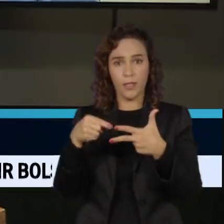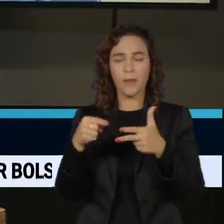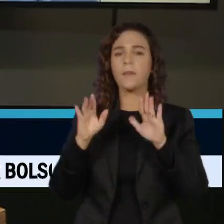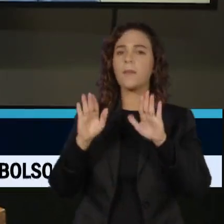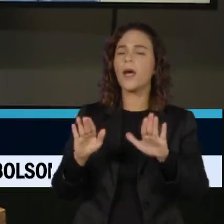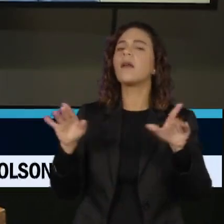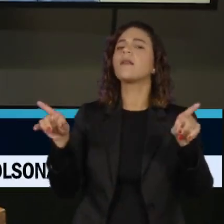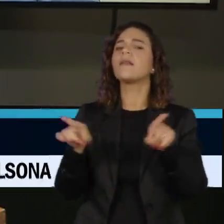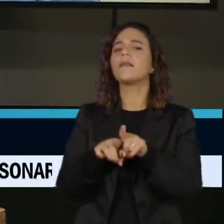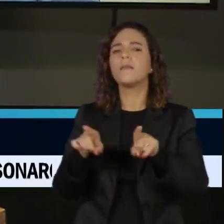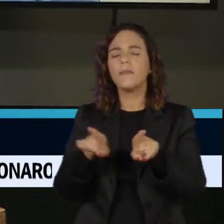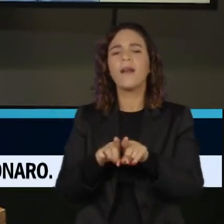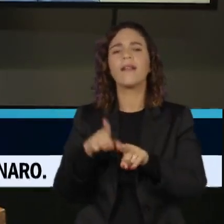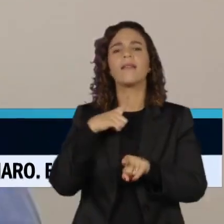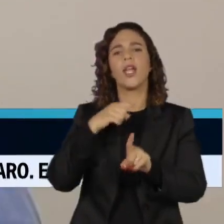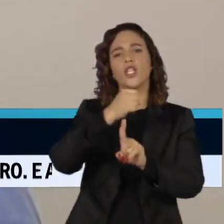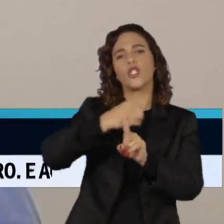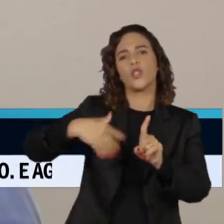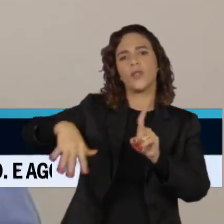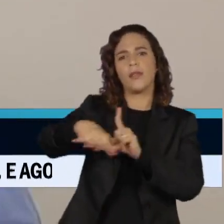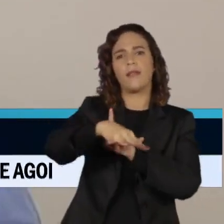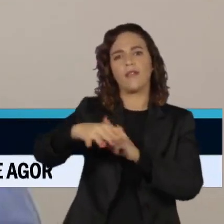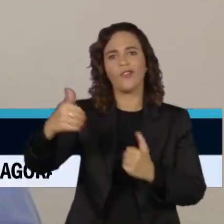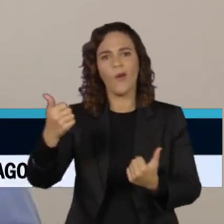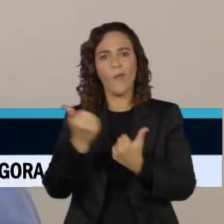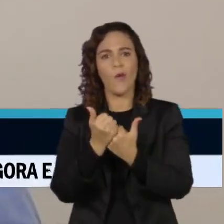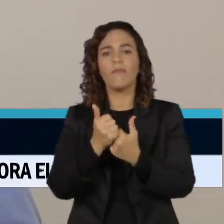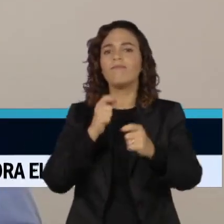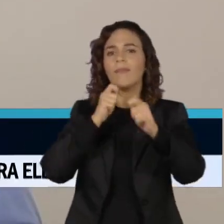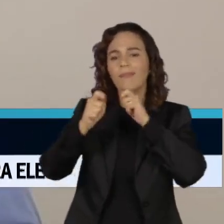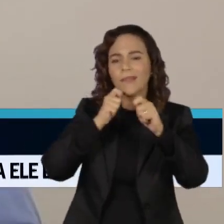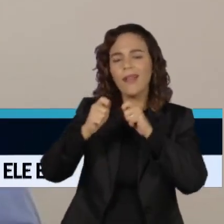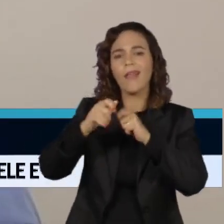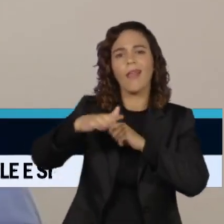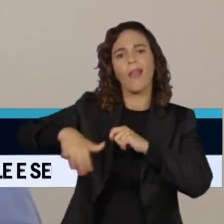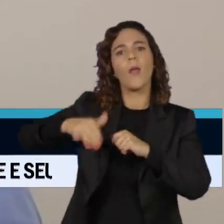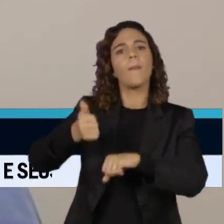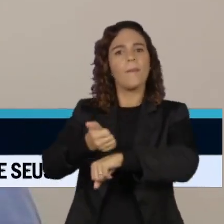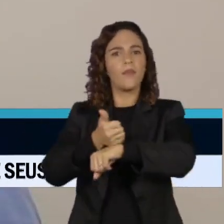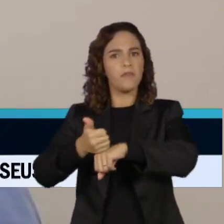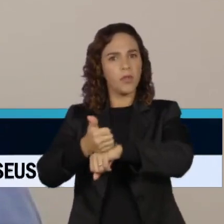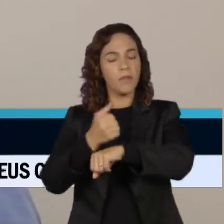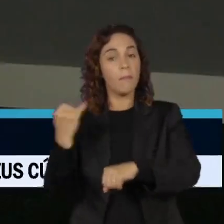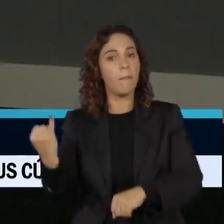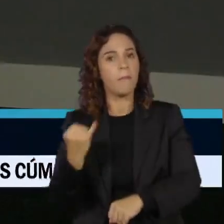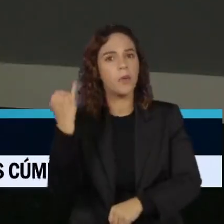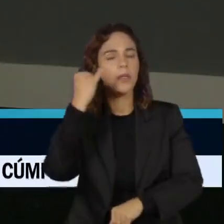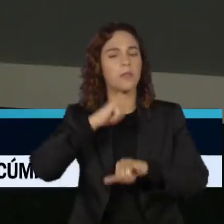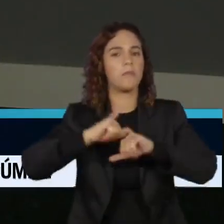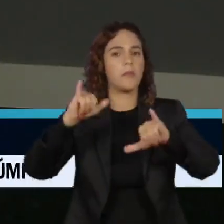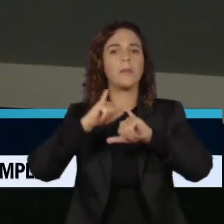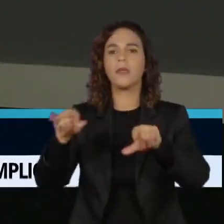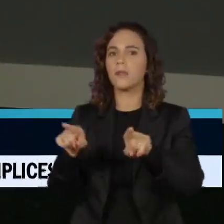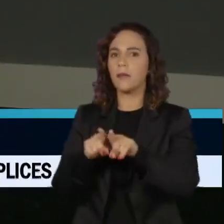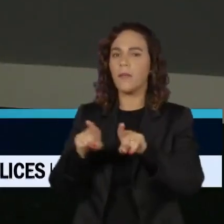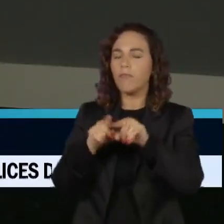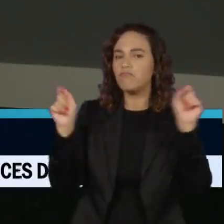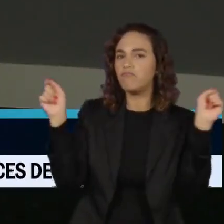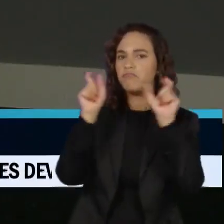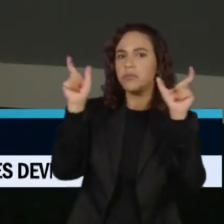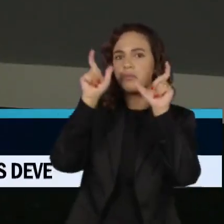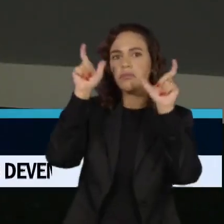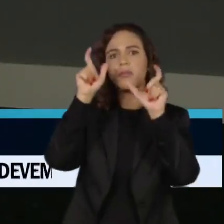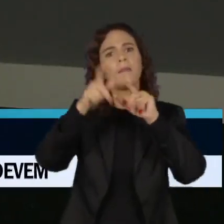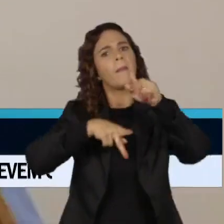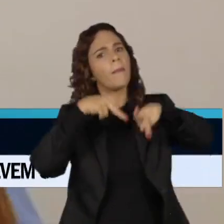por parte de vários setores da sociedade. A imprensa profissional também foi muito importante. Alertou a